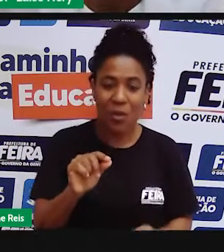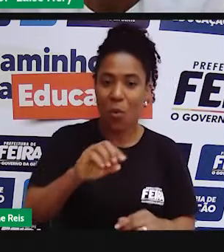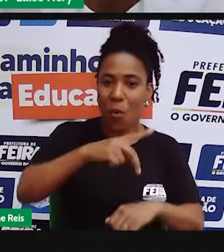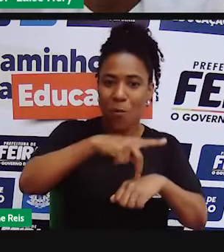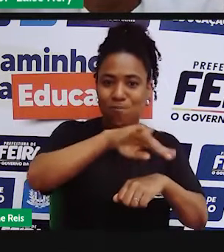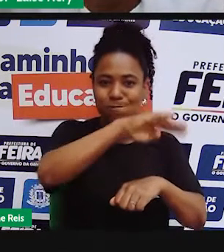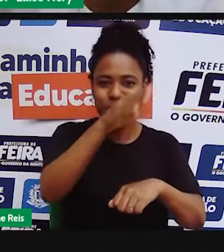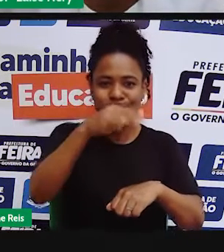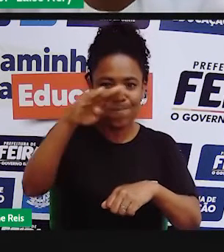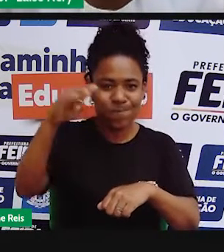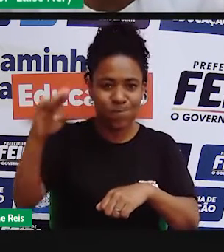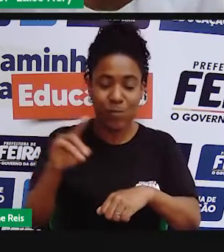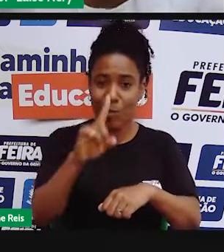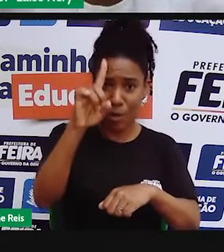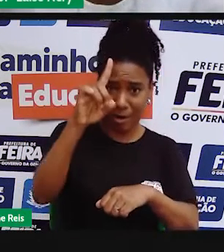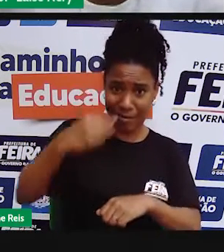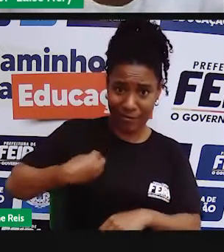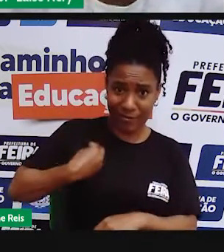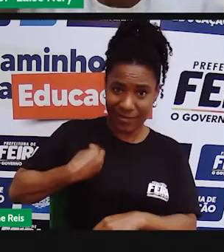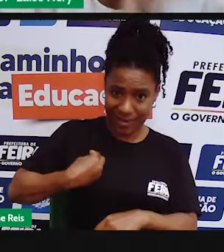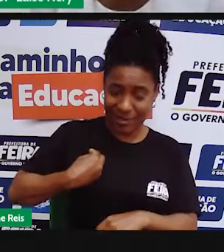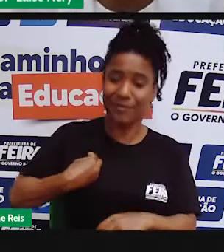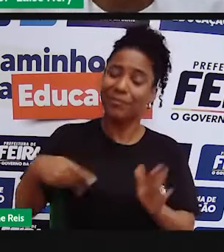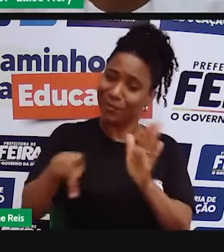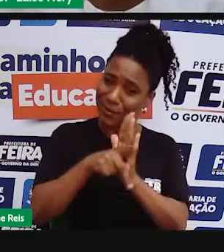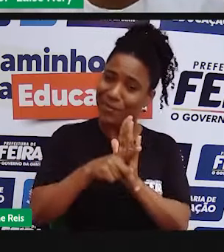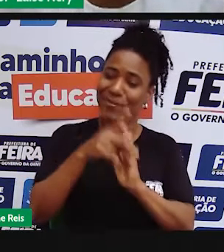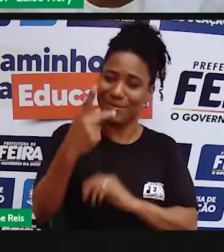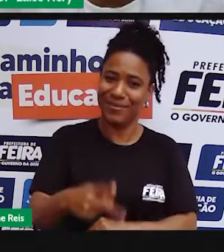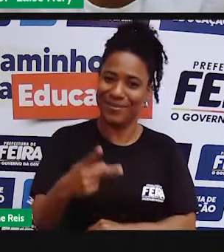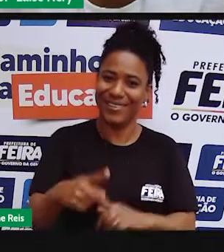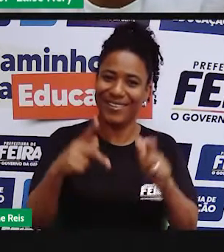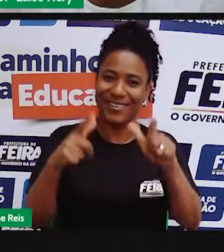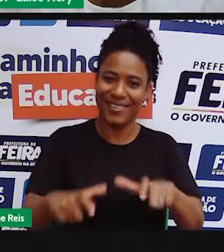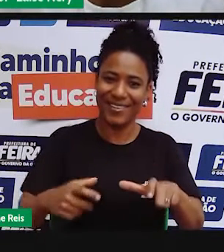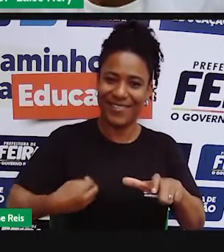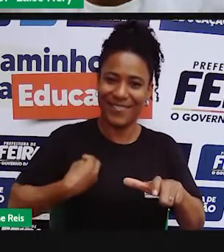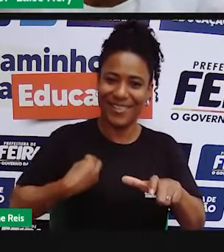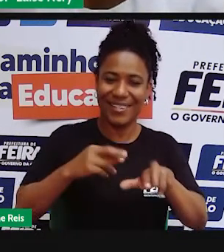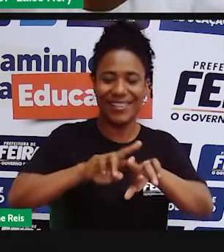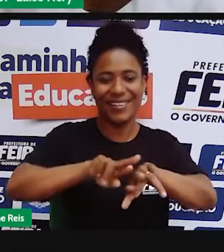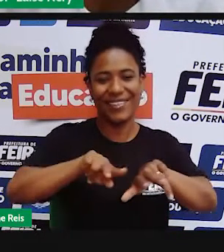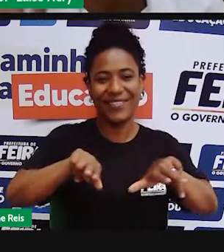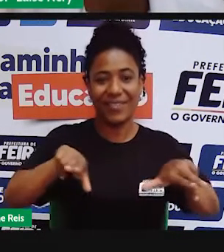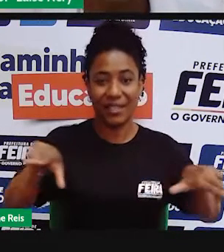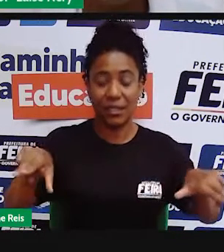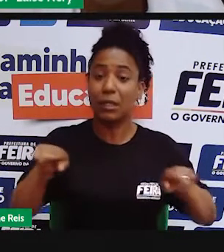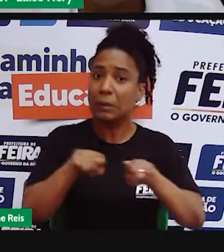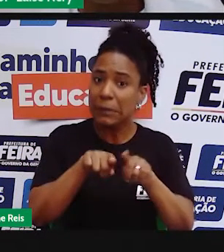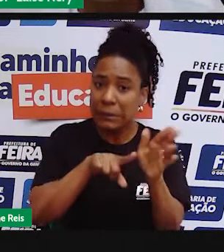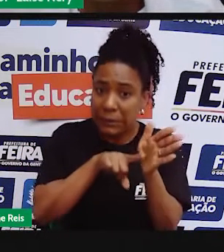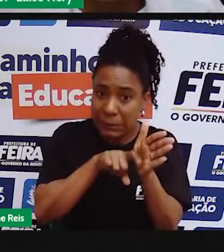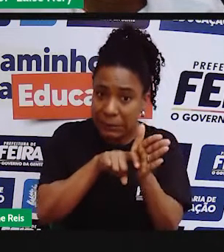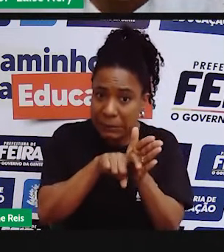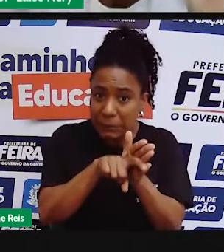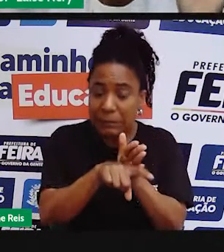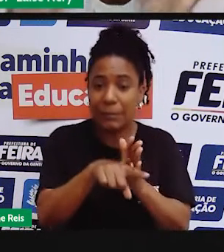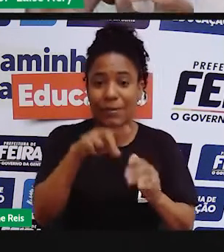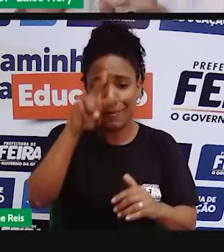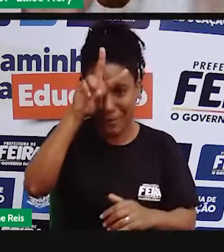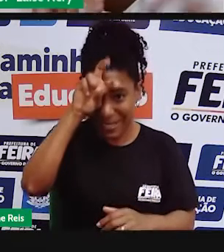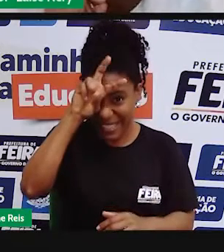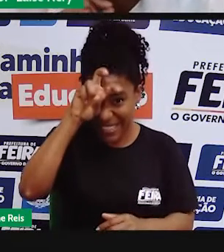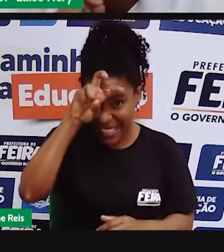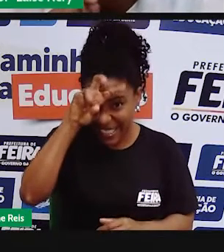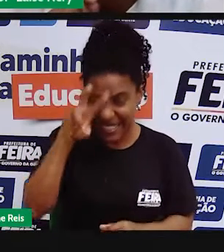vivo, aquele ser vivo faz parte da biodiversidade daquele lugar. Até os micro-organismos, gente, até